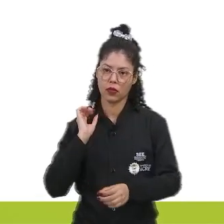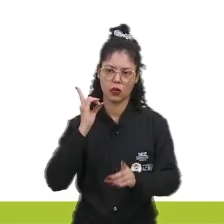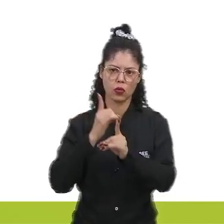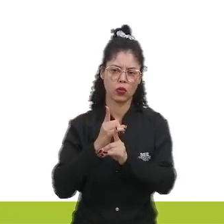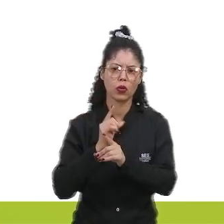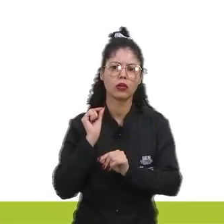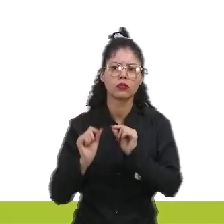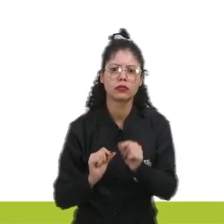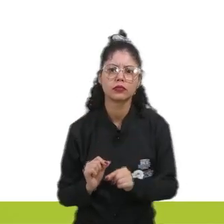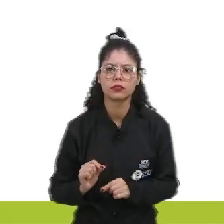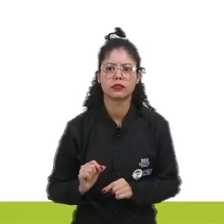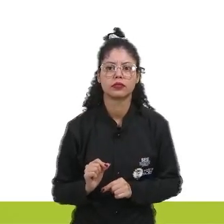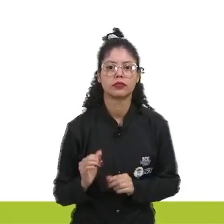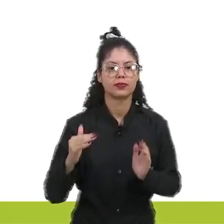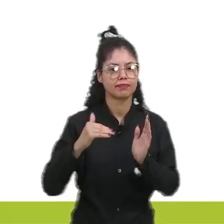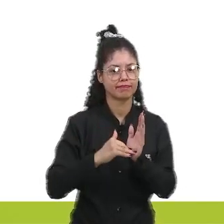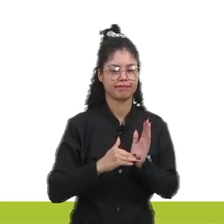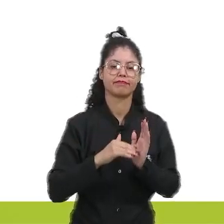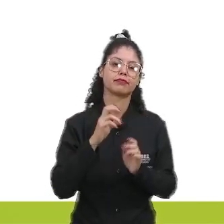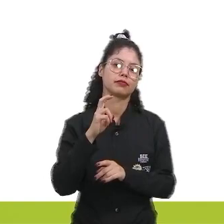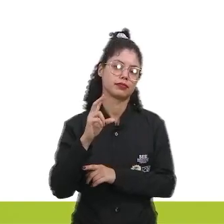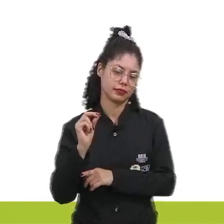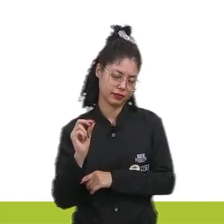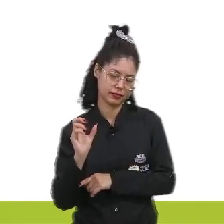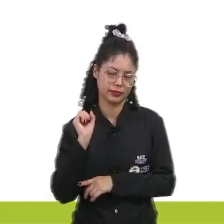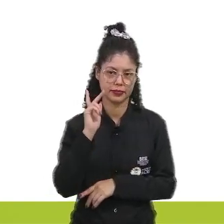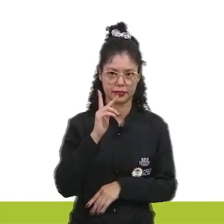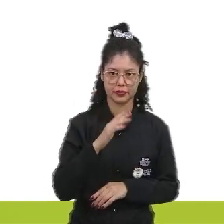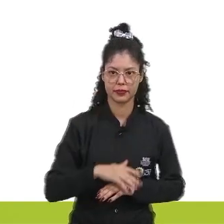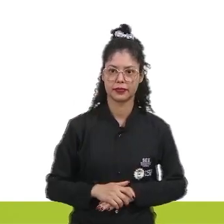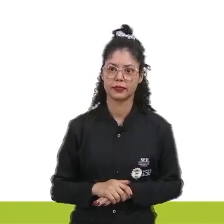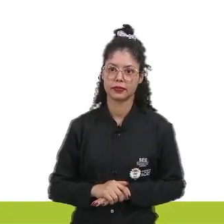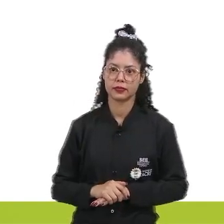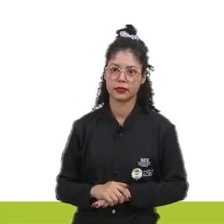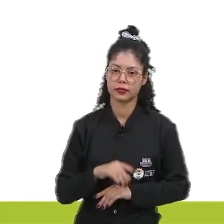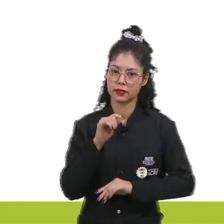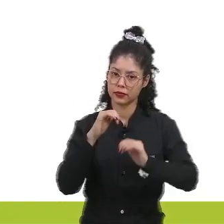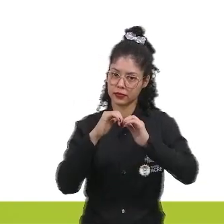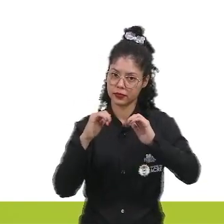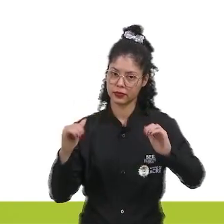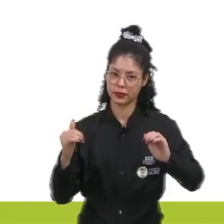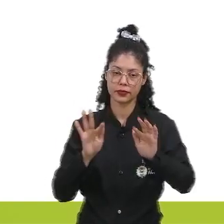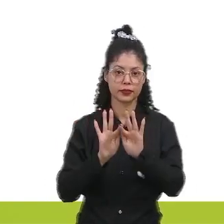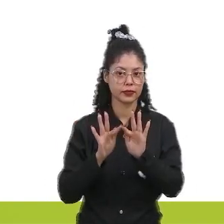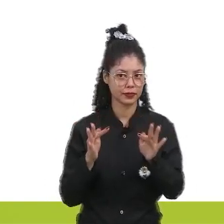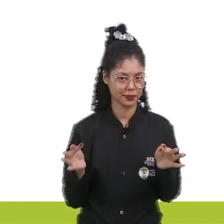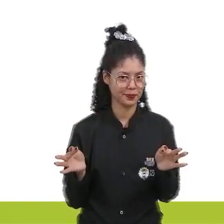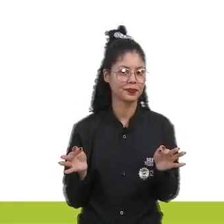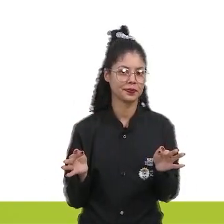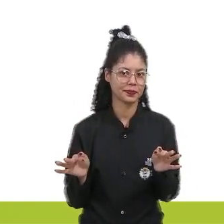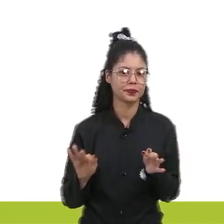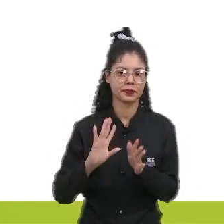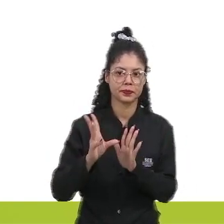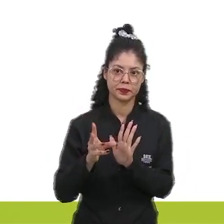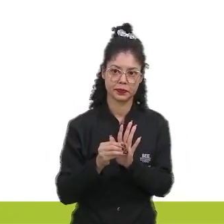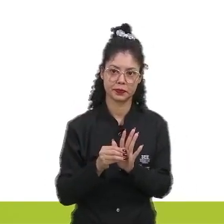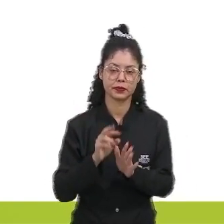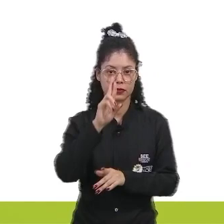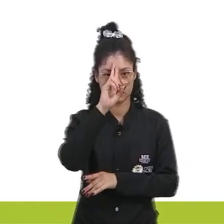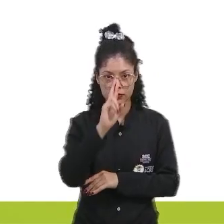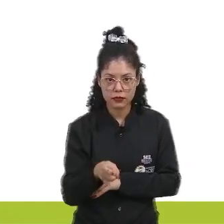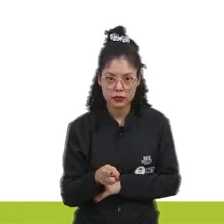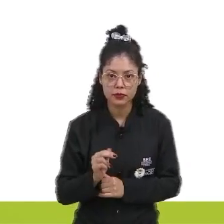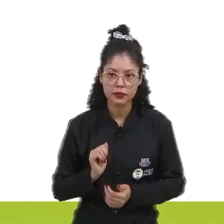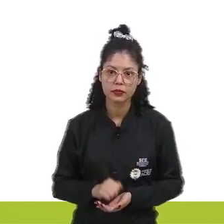encontrar o adjacente? De 0 até 500, tá bom? Então nessa divisão você vai simplificar, aplicando a razão da